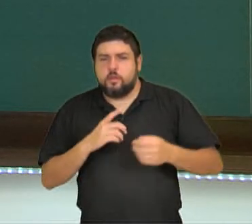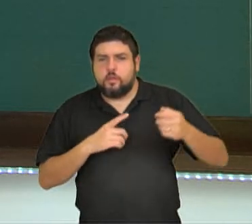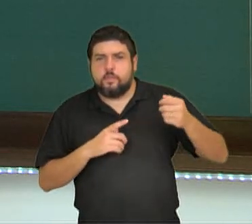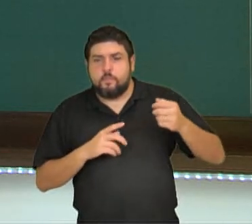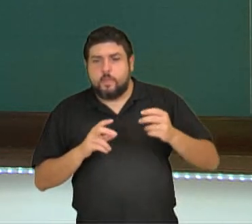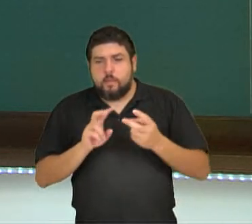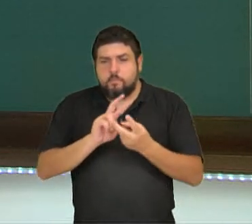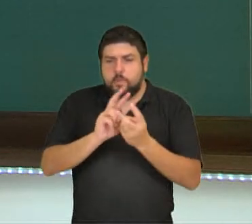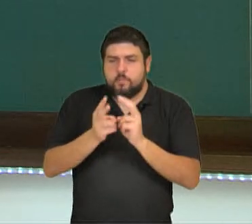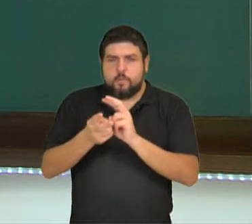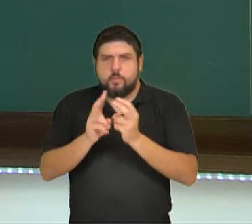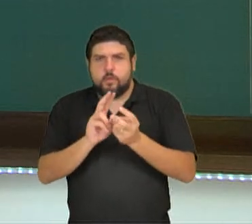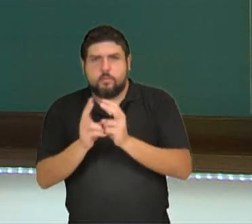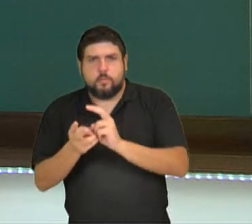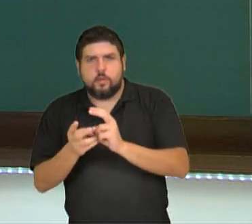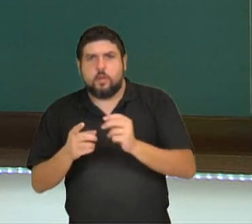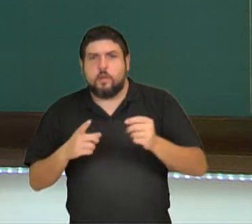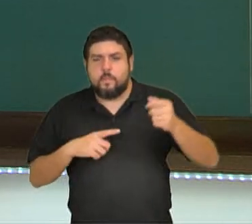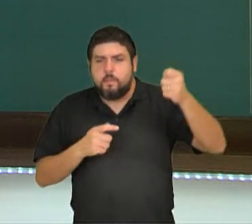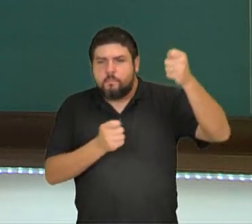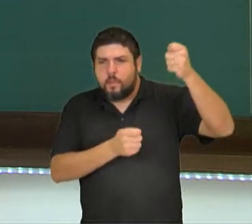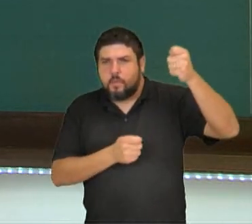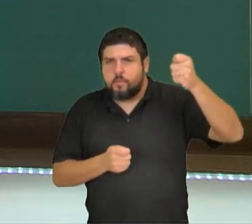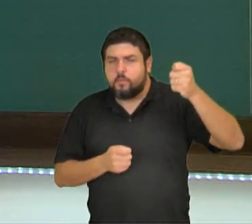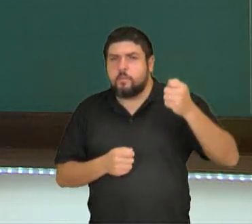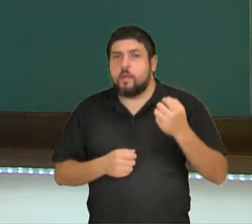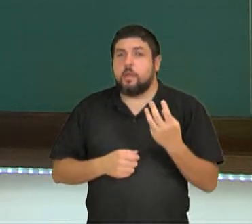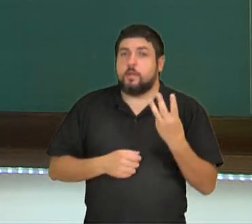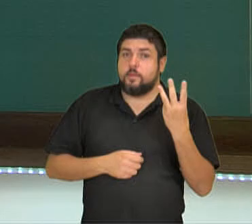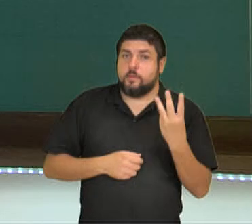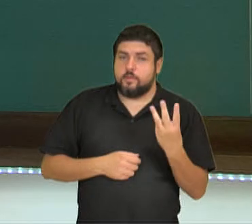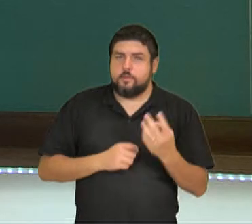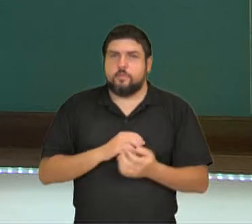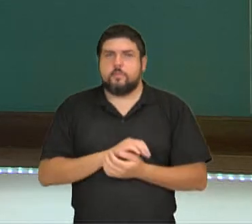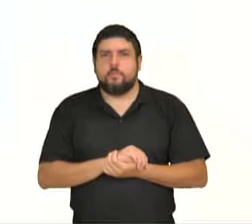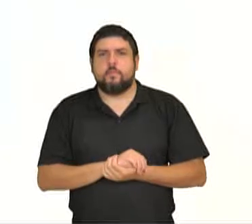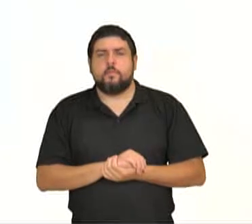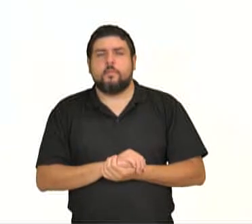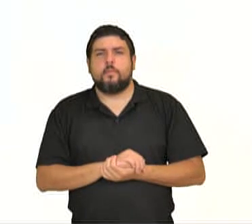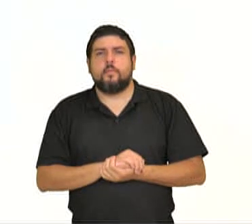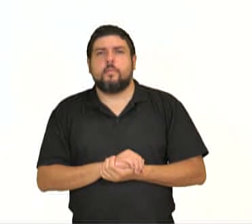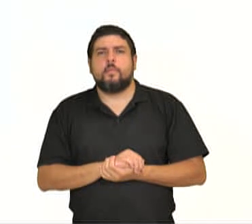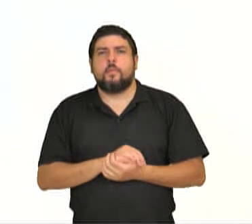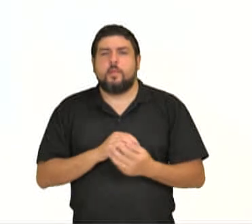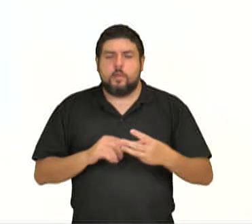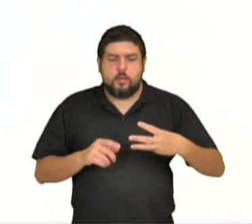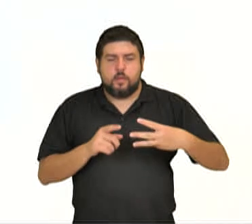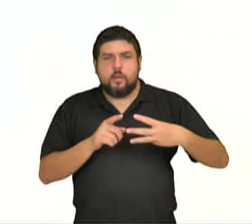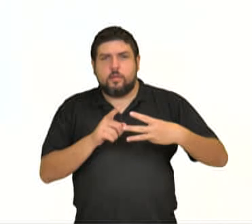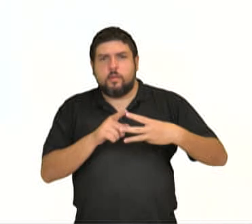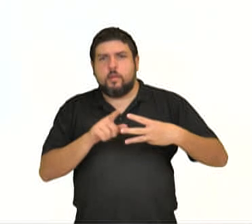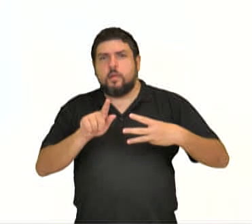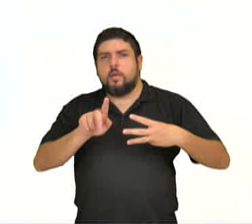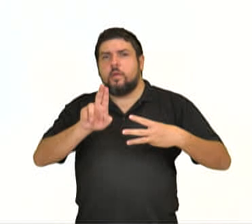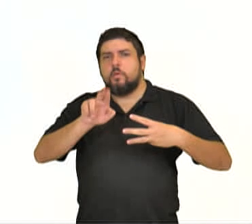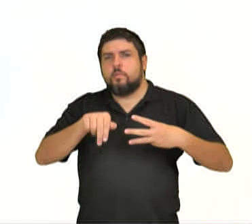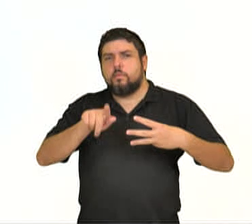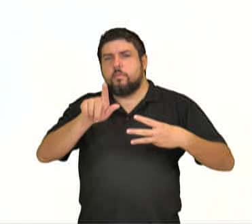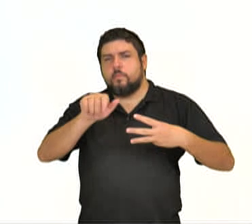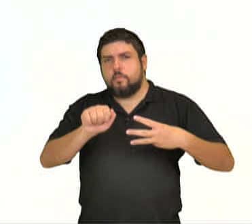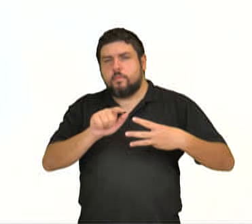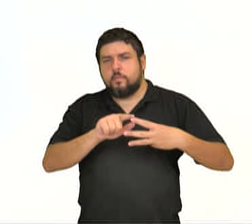berimbaus diferentes tocando. Então, olha só, são 3 os berimbaus. O gunga, que tem